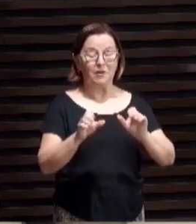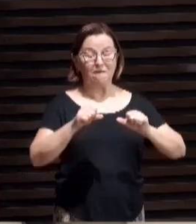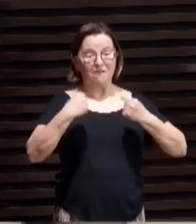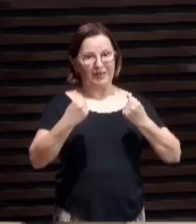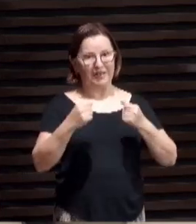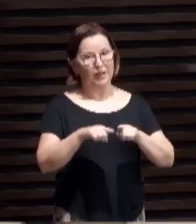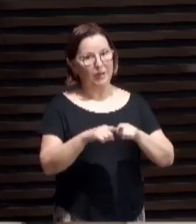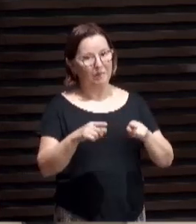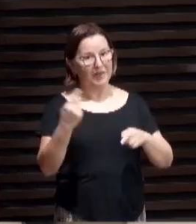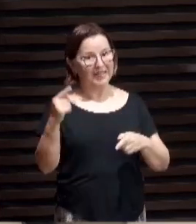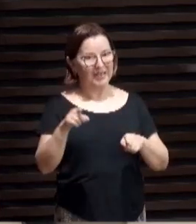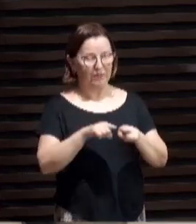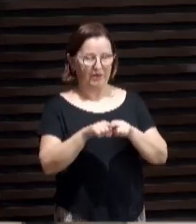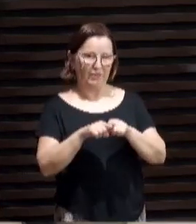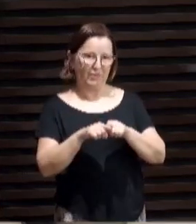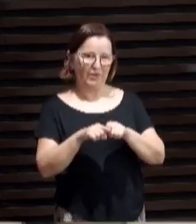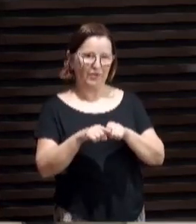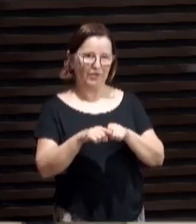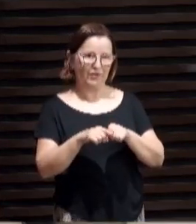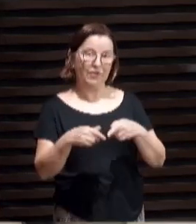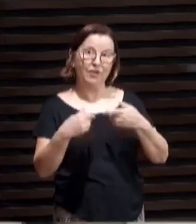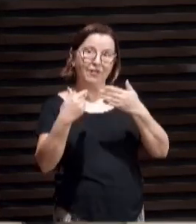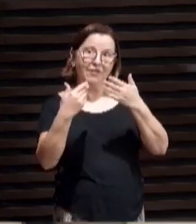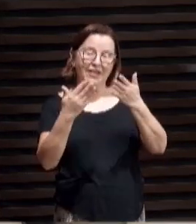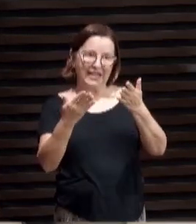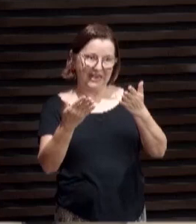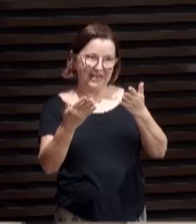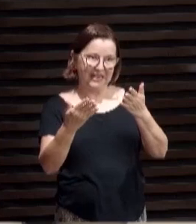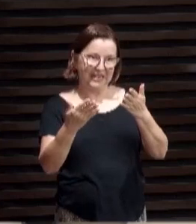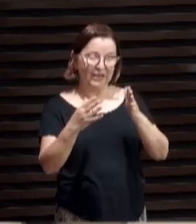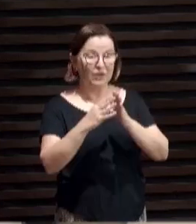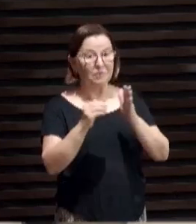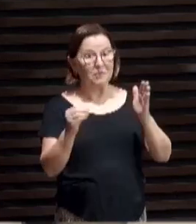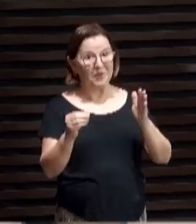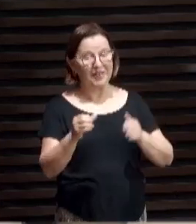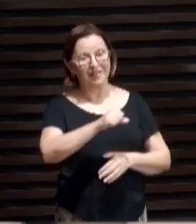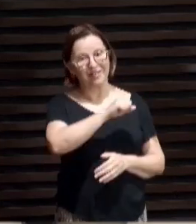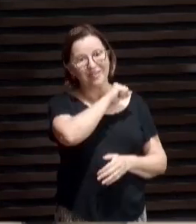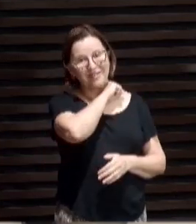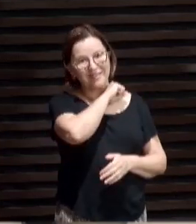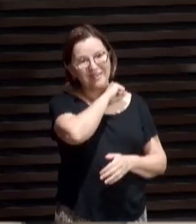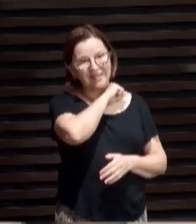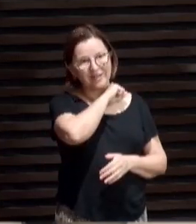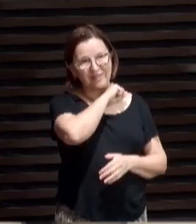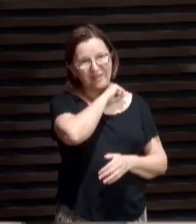oferta modelo do sacrifício que foi feito por Deus para cobrir a nudez dos seus